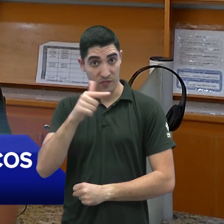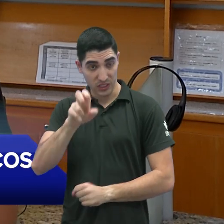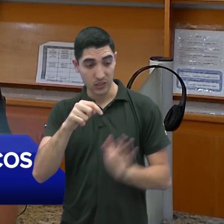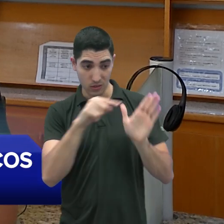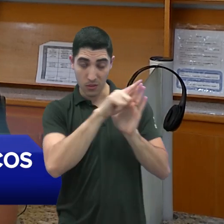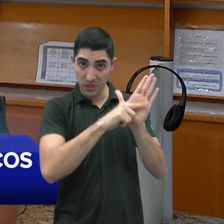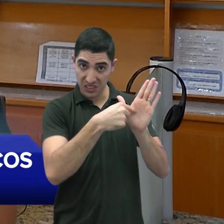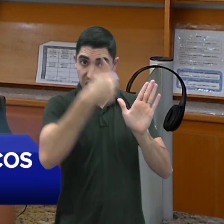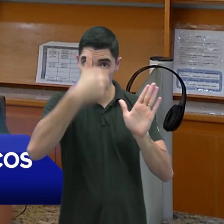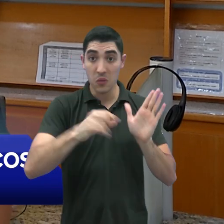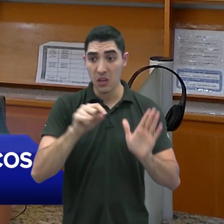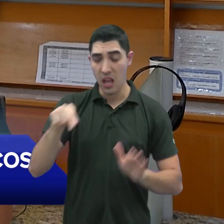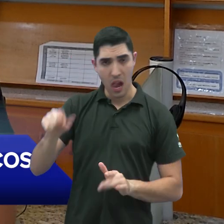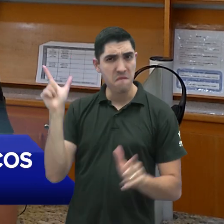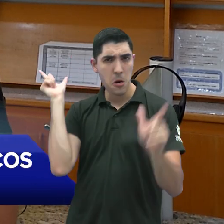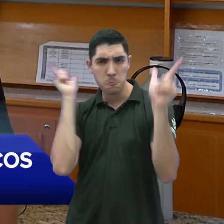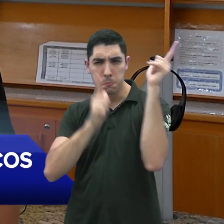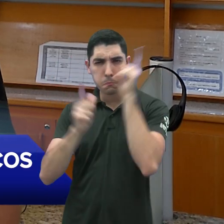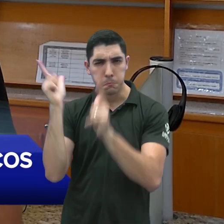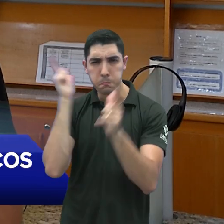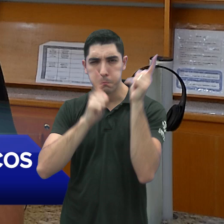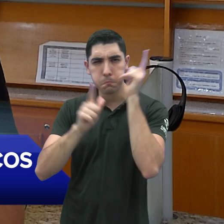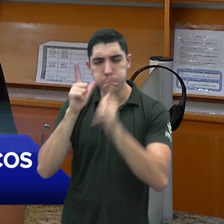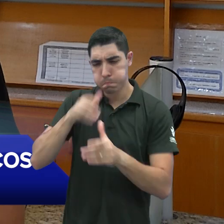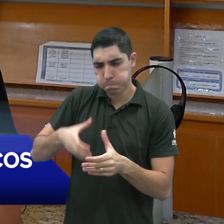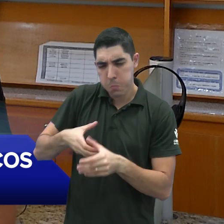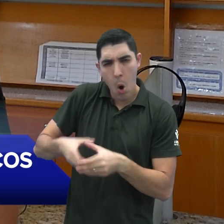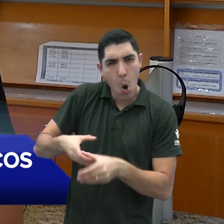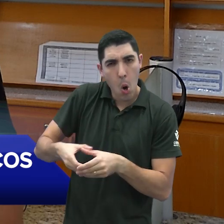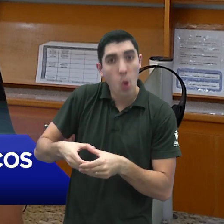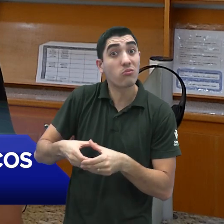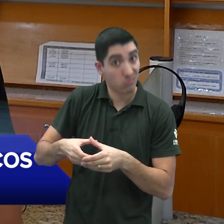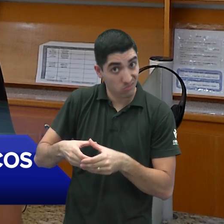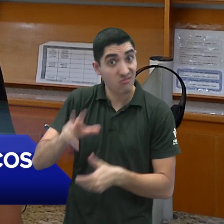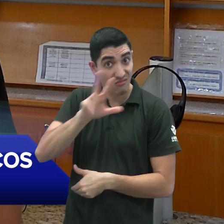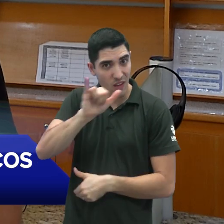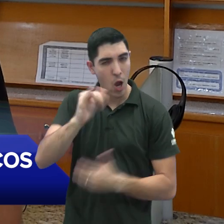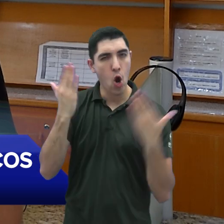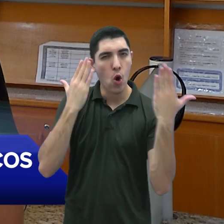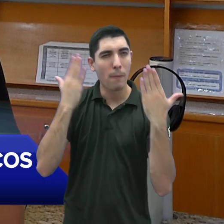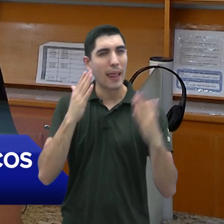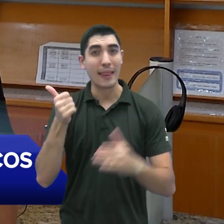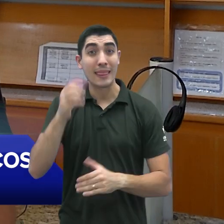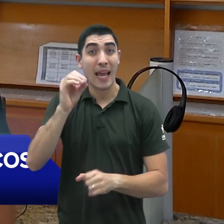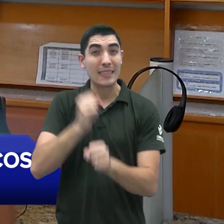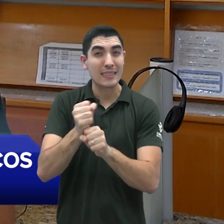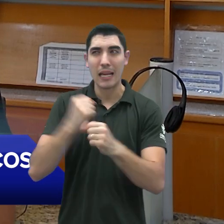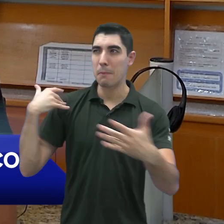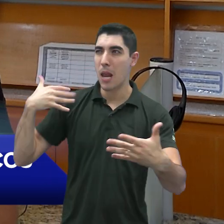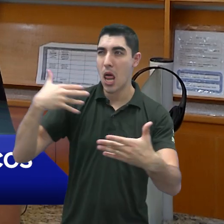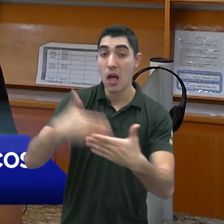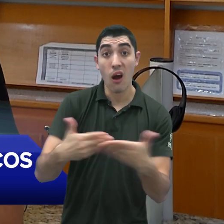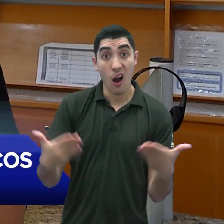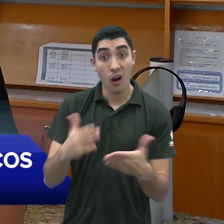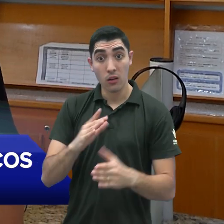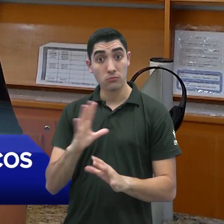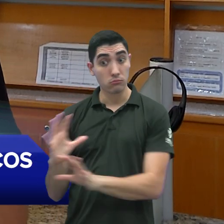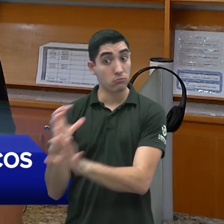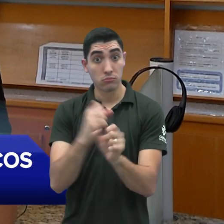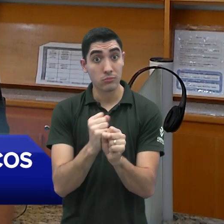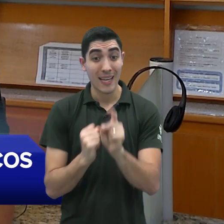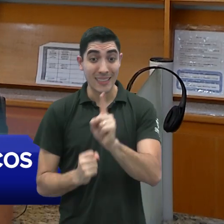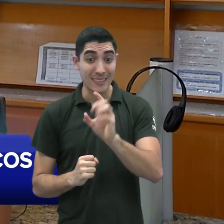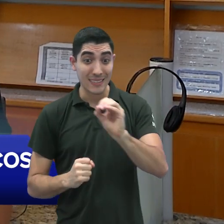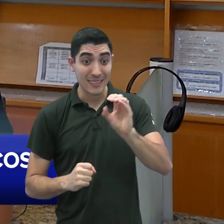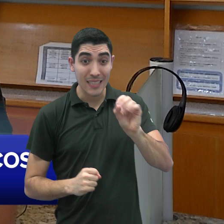ser um dos anos mais favoráveis para concursos públicos, né, na última década, com mais de 100 mil vagas em diferentes